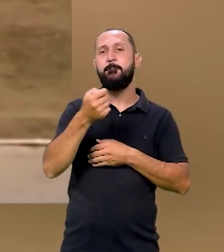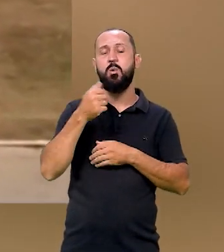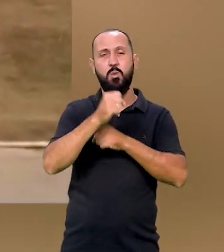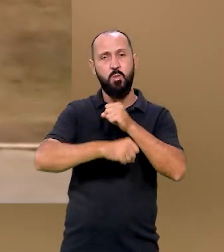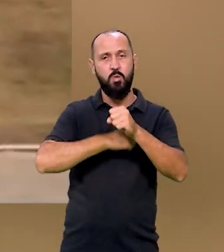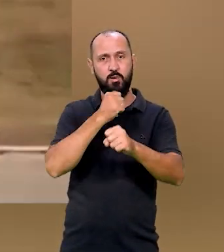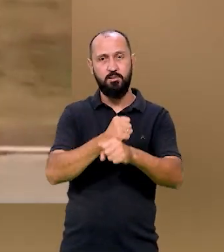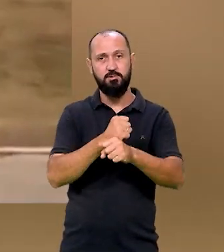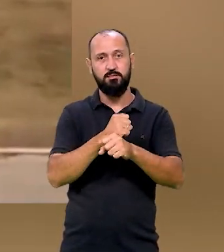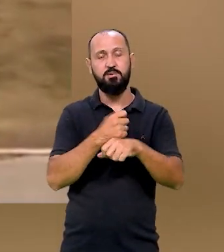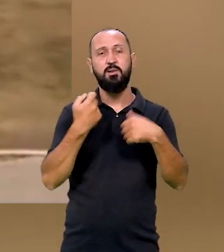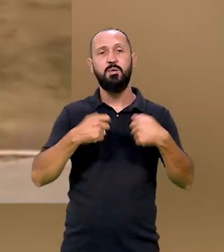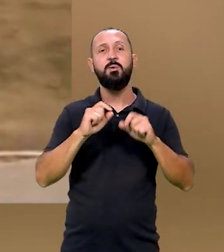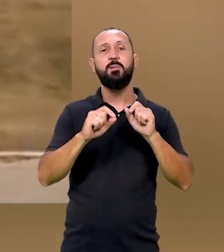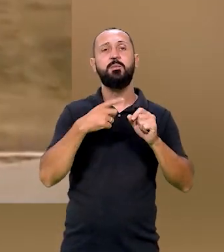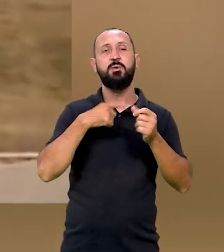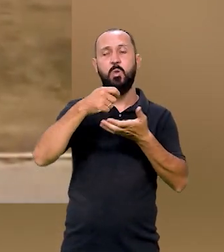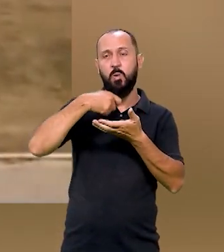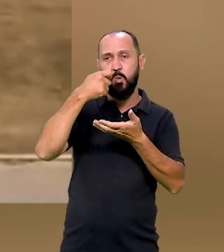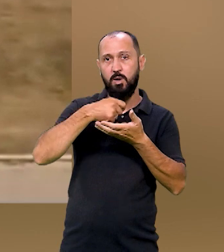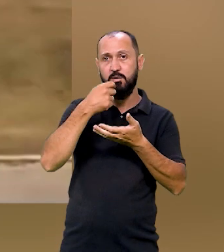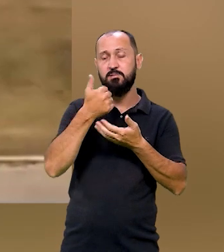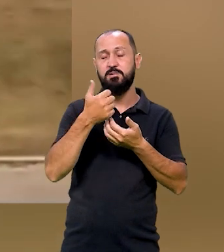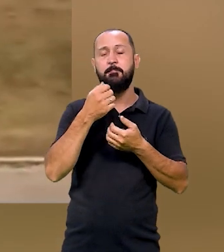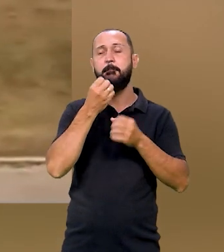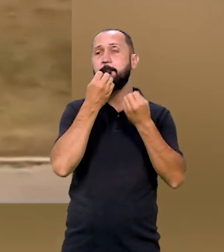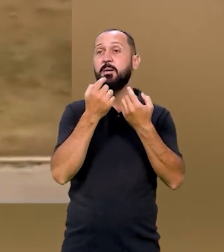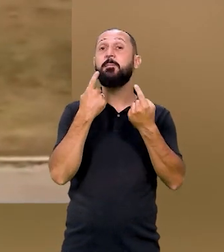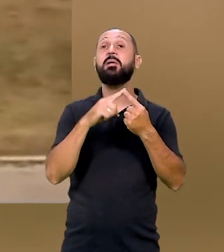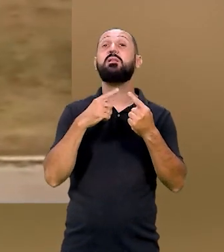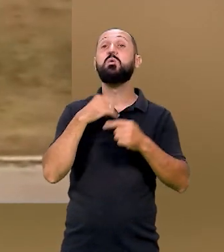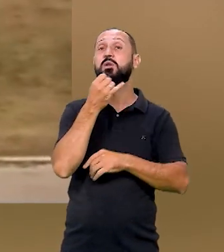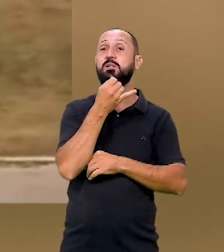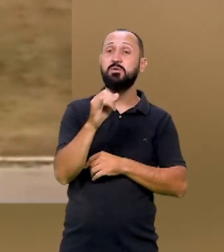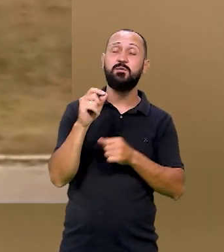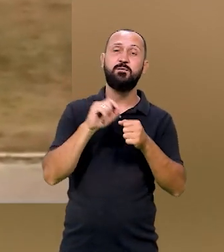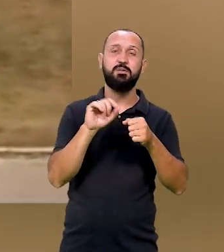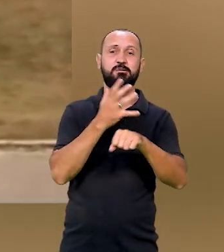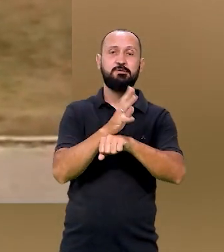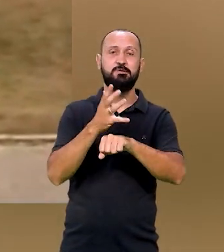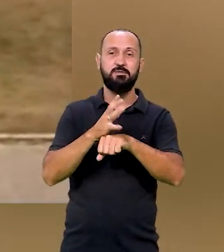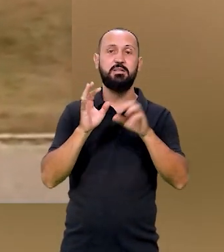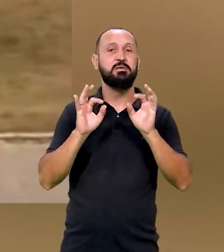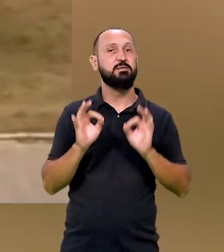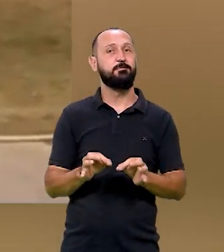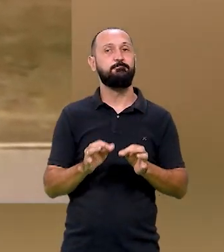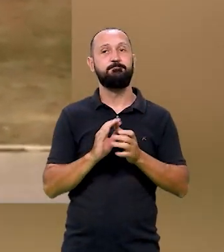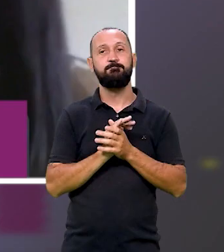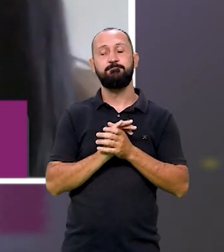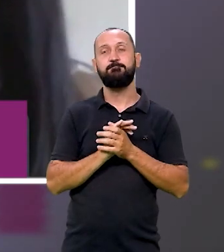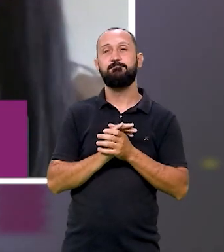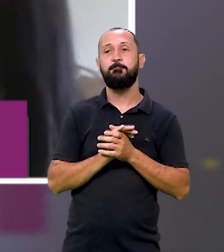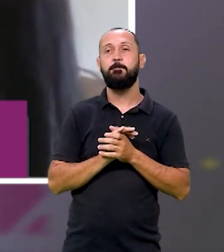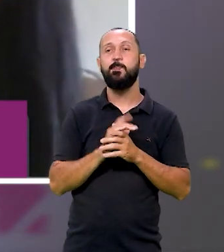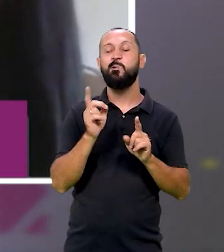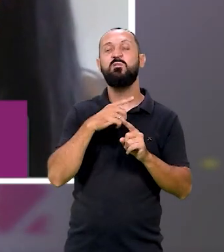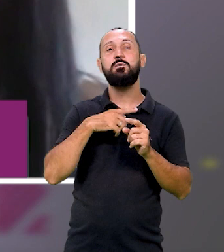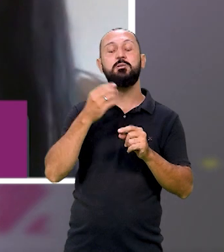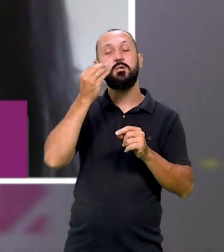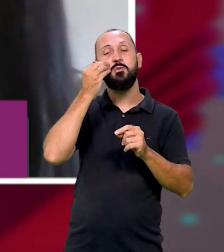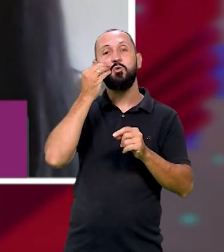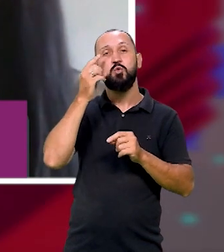física, não tente buscar um auxílio, né? Tente buscar orientação nutricional, mudar